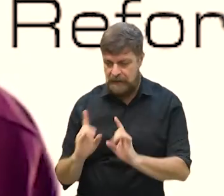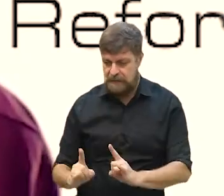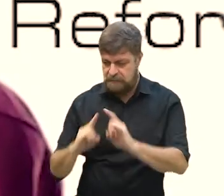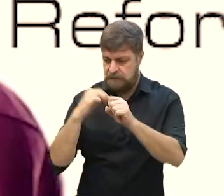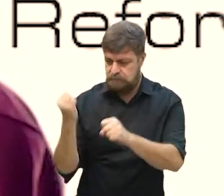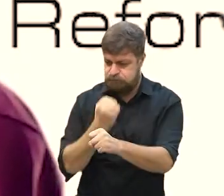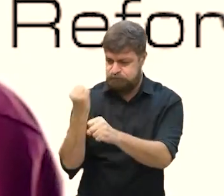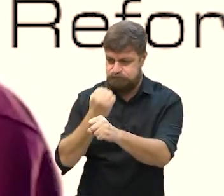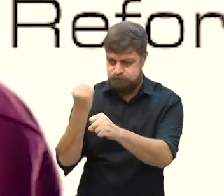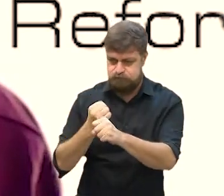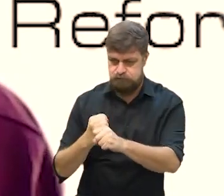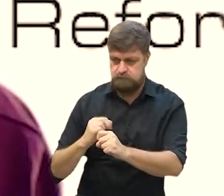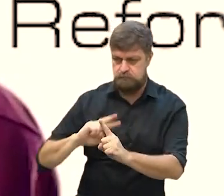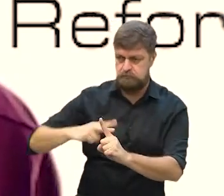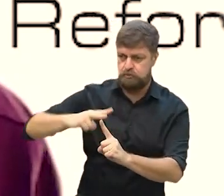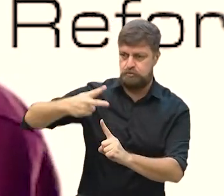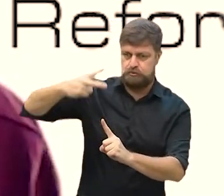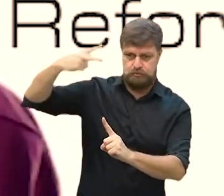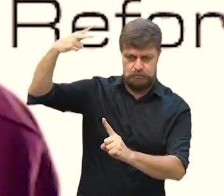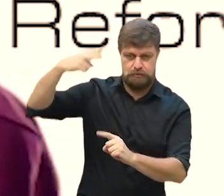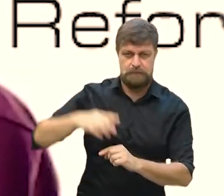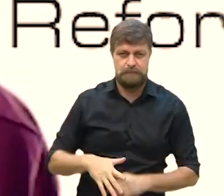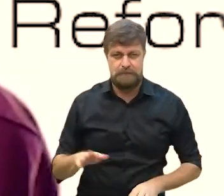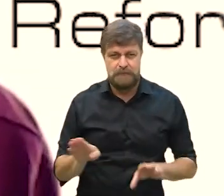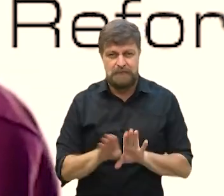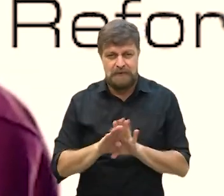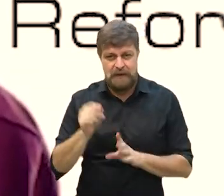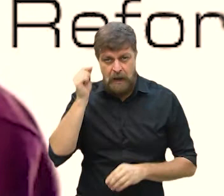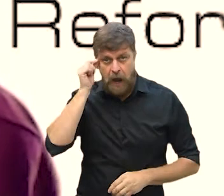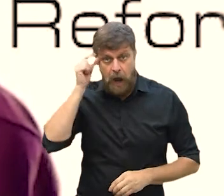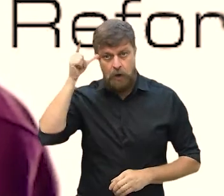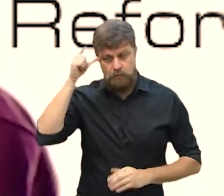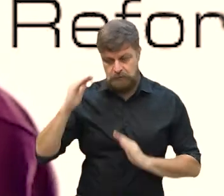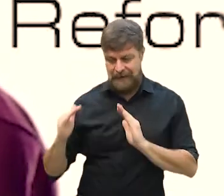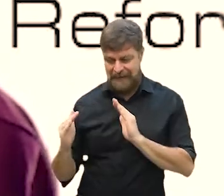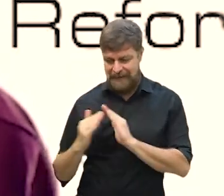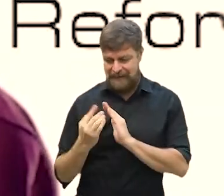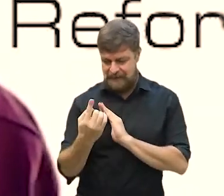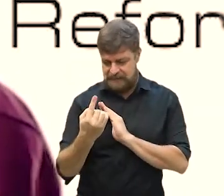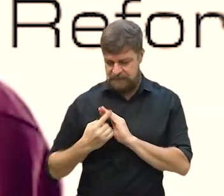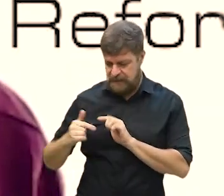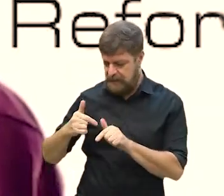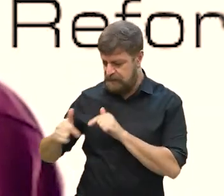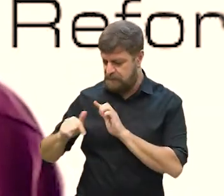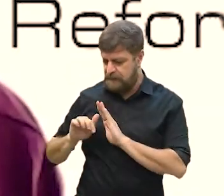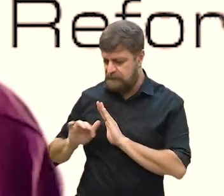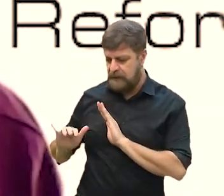civil. E também com a cultura do home office, né?